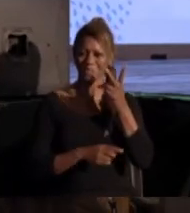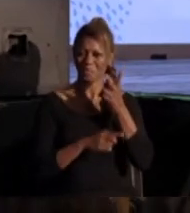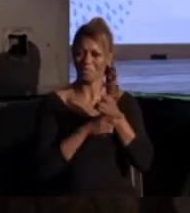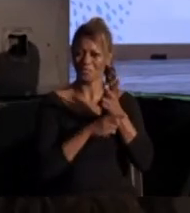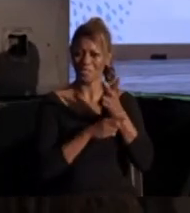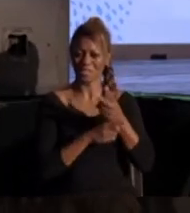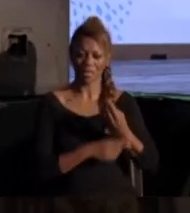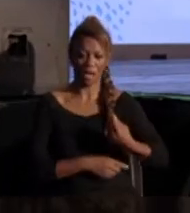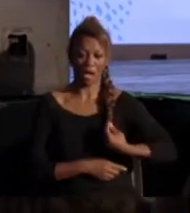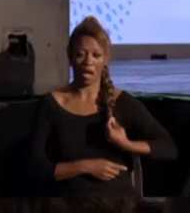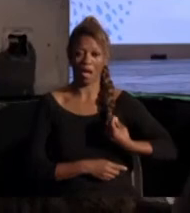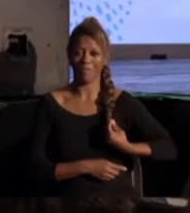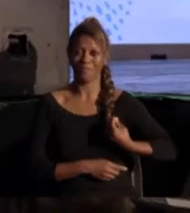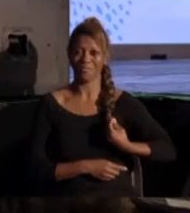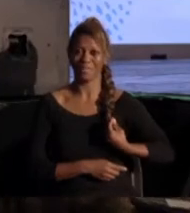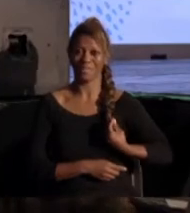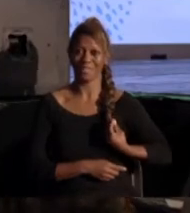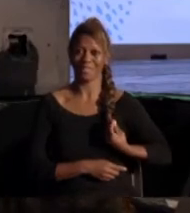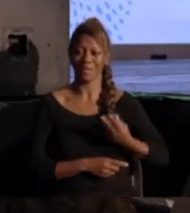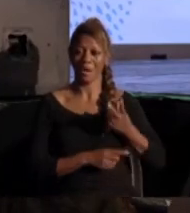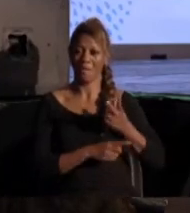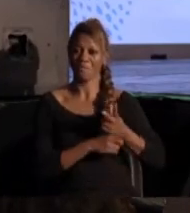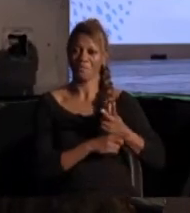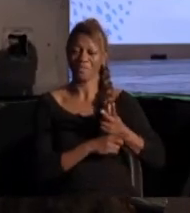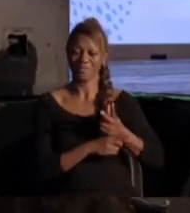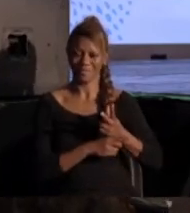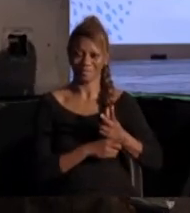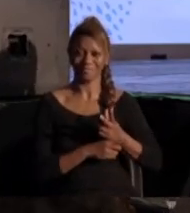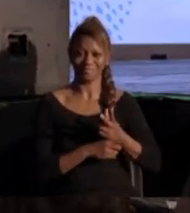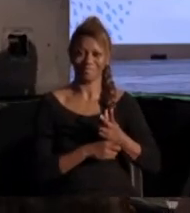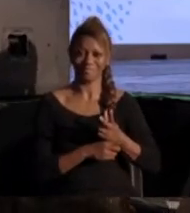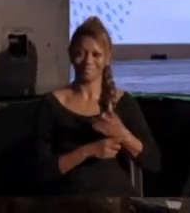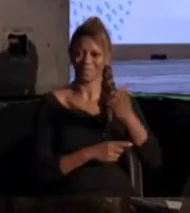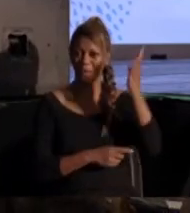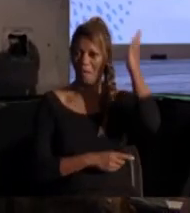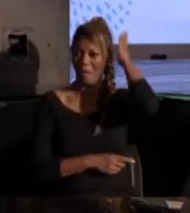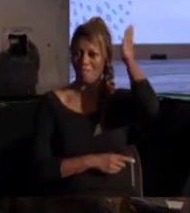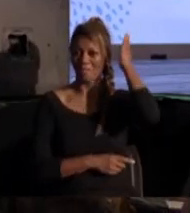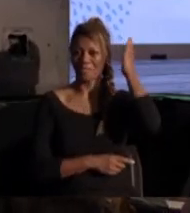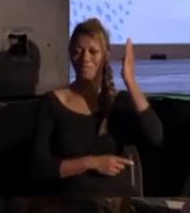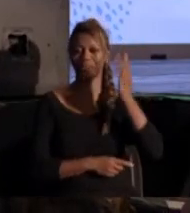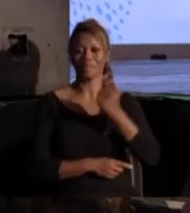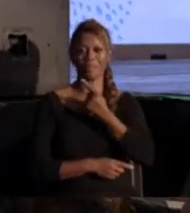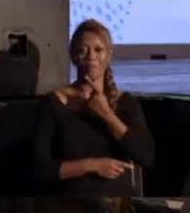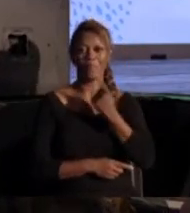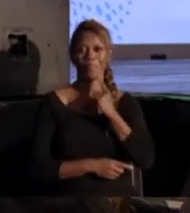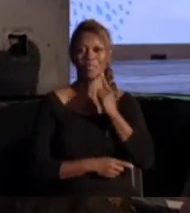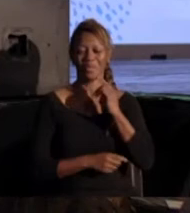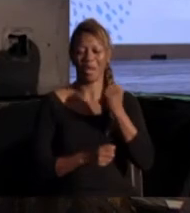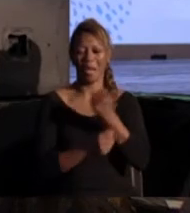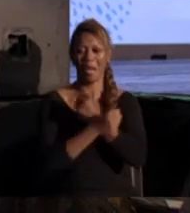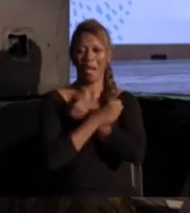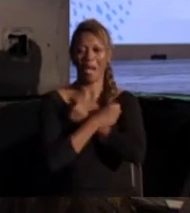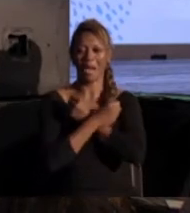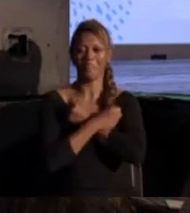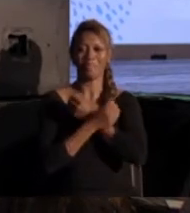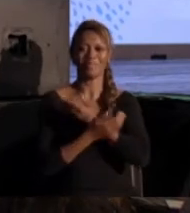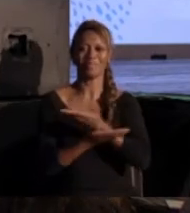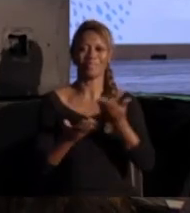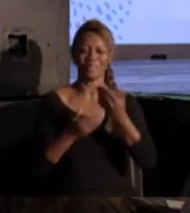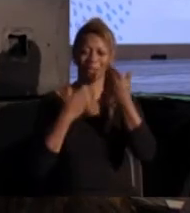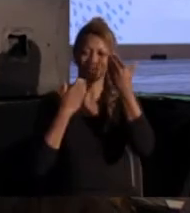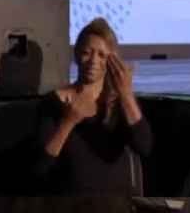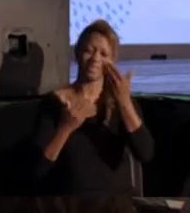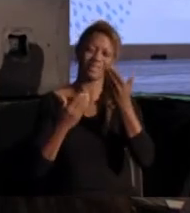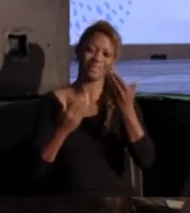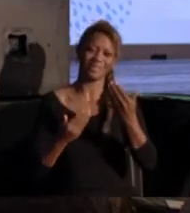chat e pela transmissão, né, do canal do SESC. Um abraço fraterno a todos, um abraço a todos vocês, agradecer ao